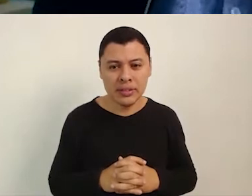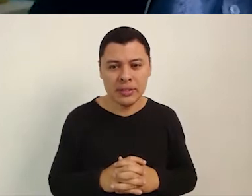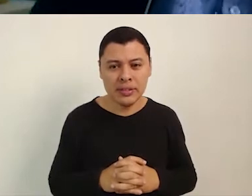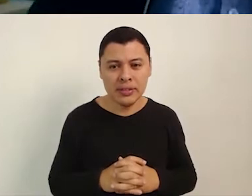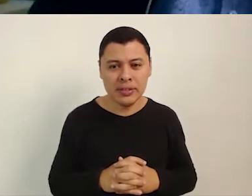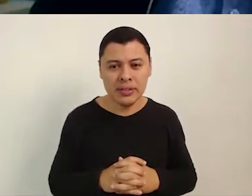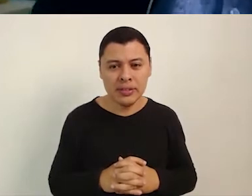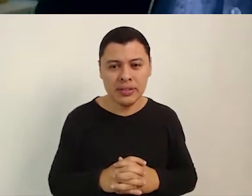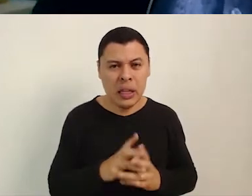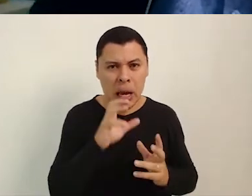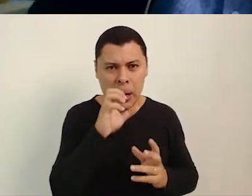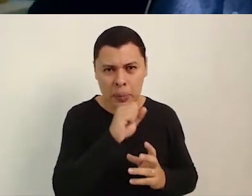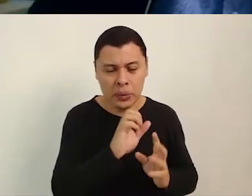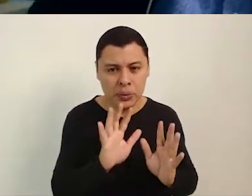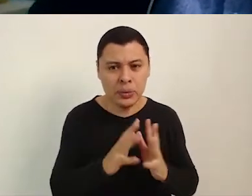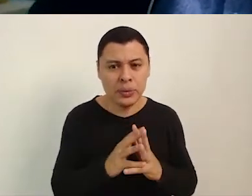Só um minuto.